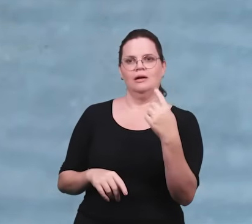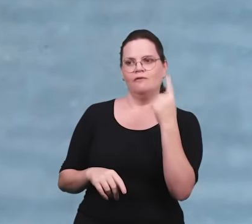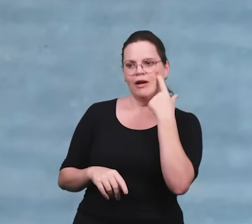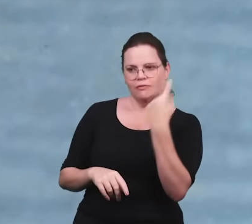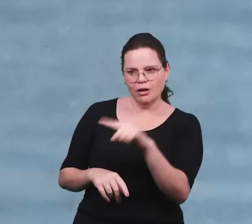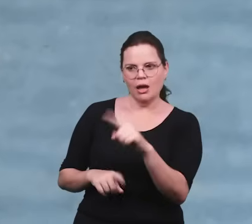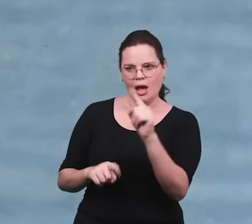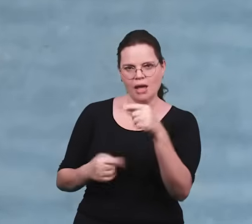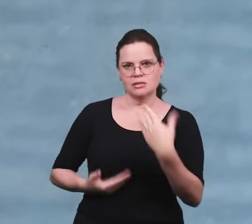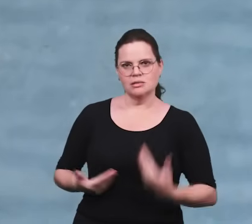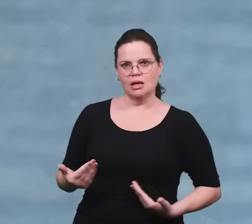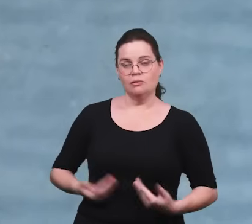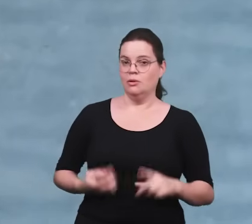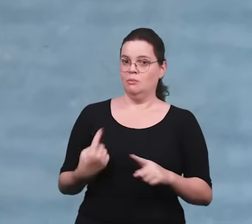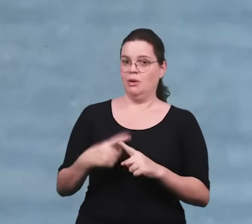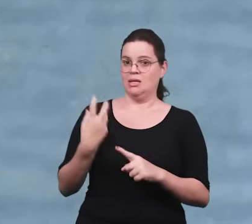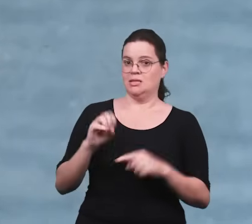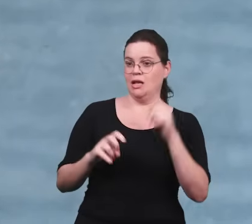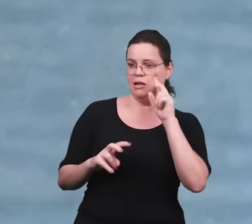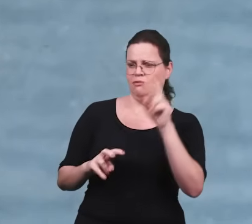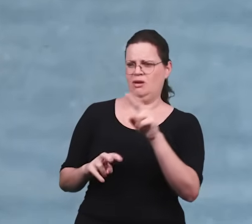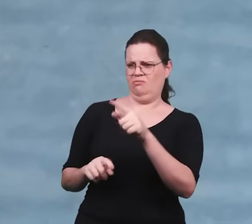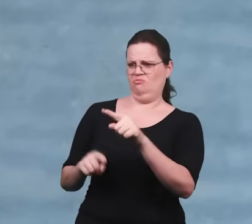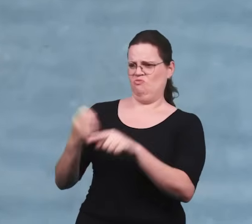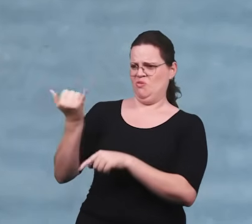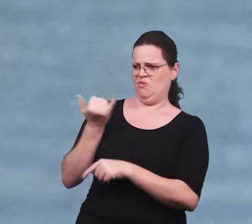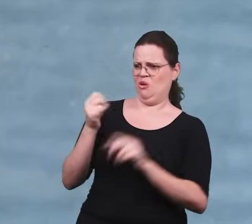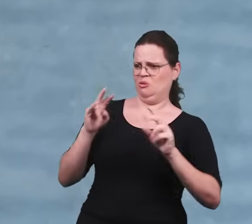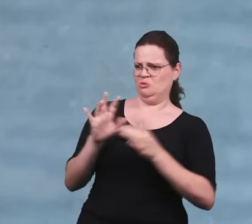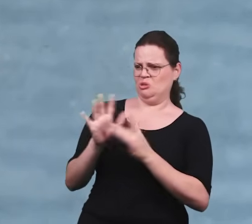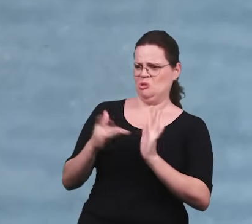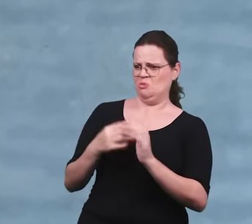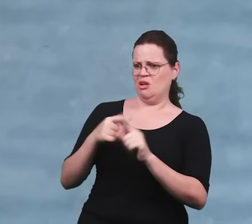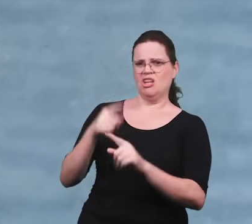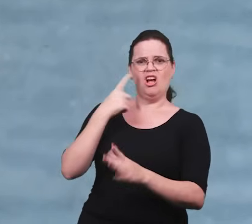se apresenta para o mundo. Olha só como esse jovem,